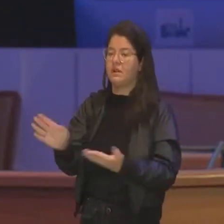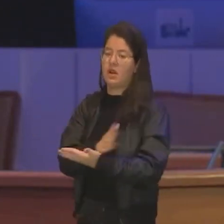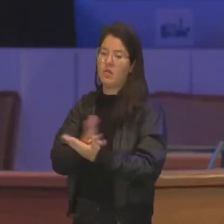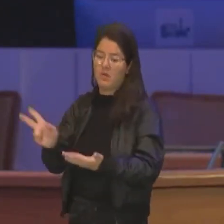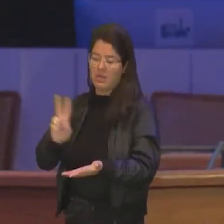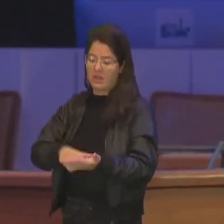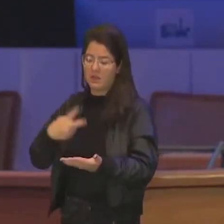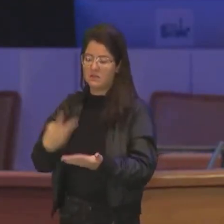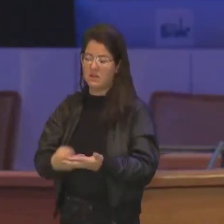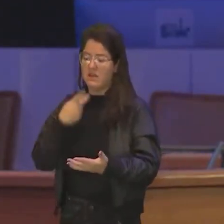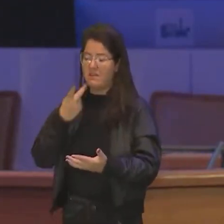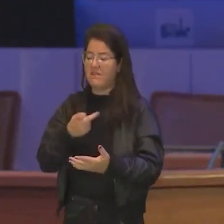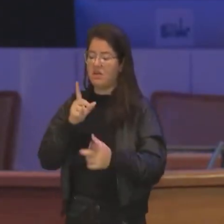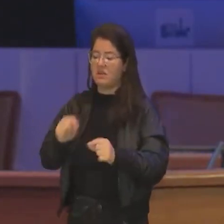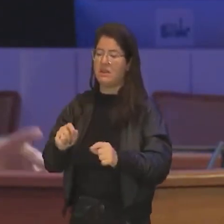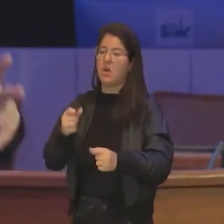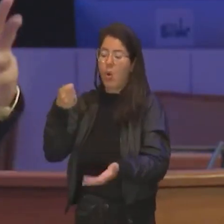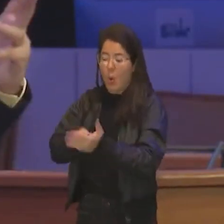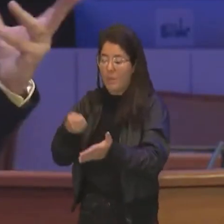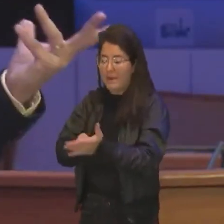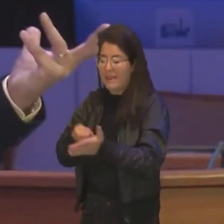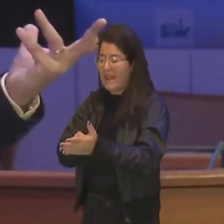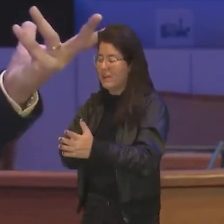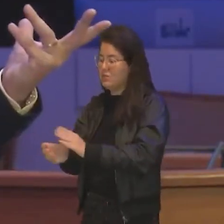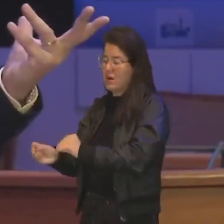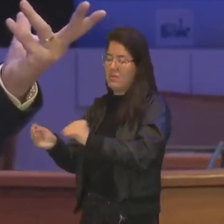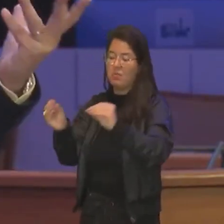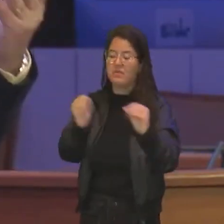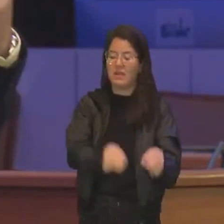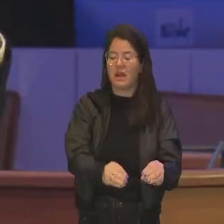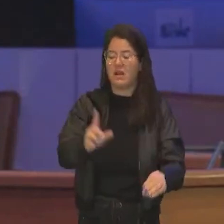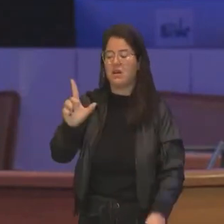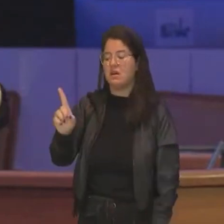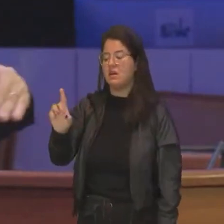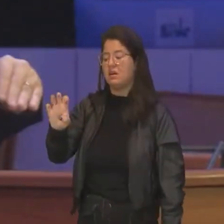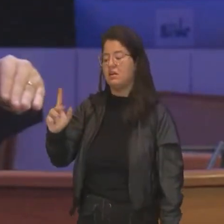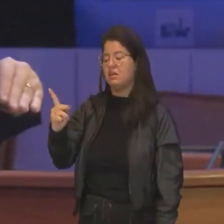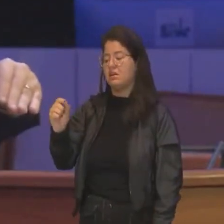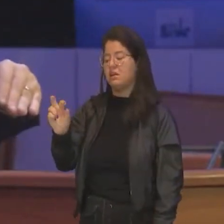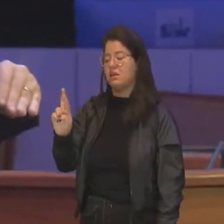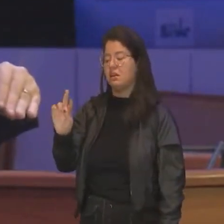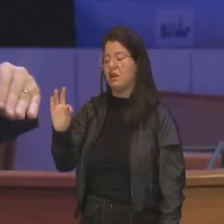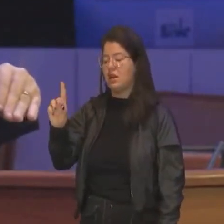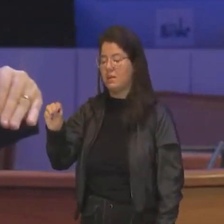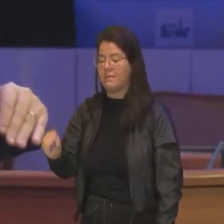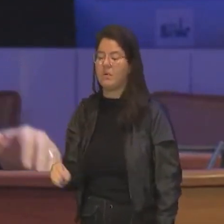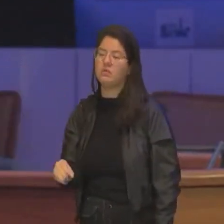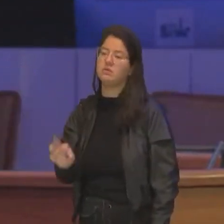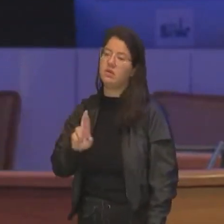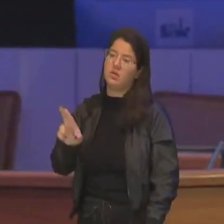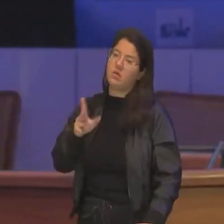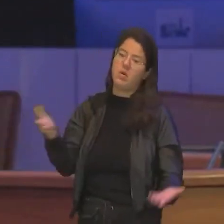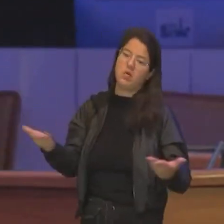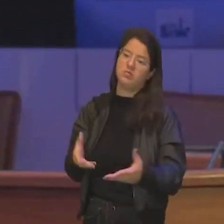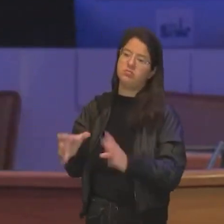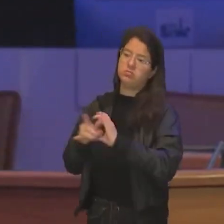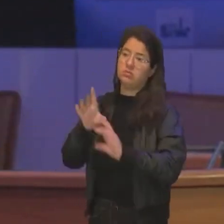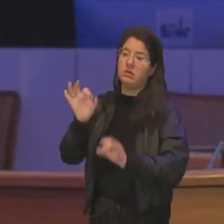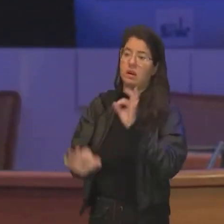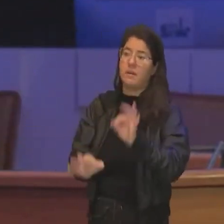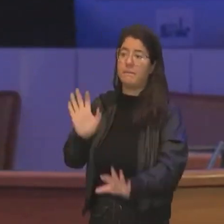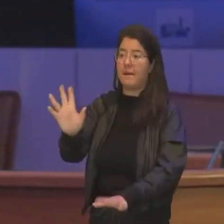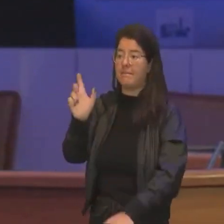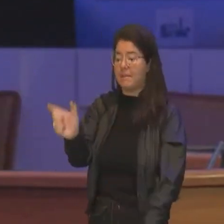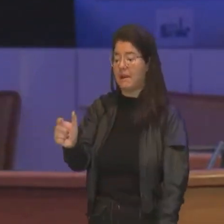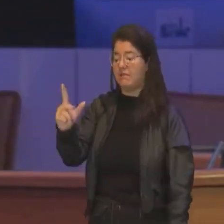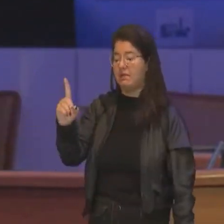trará deportados, que talvez não seja uma palavra no entendimento que temos hoje no contexto jurídico, mas a palavra